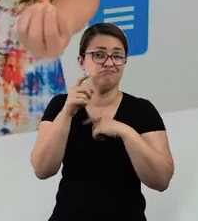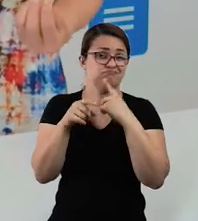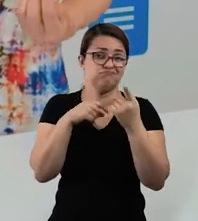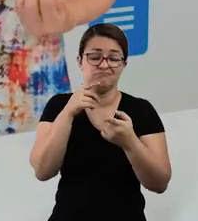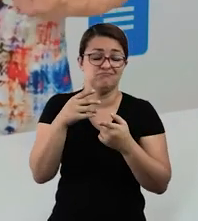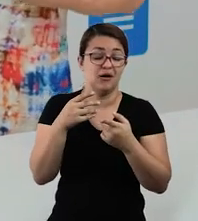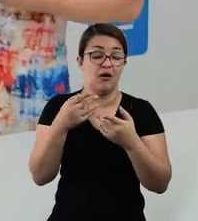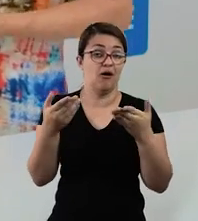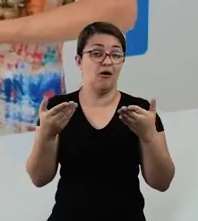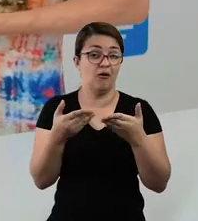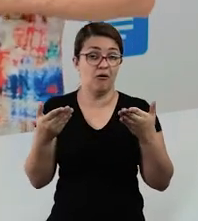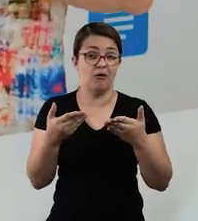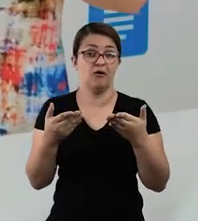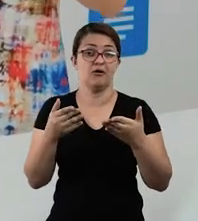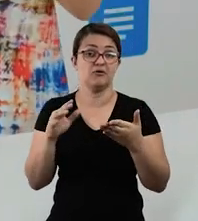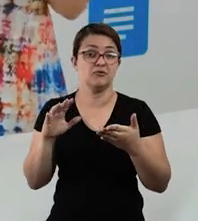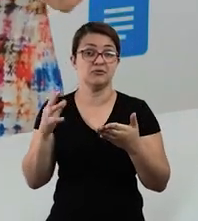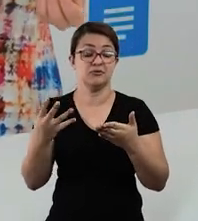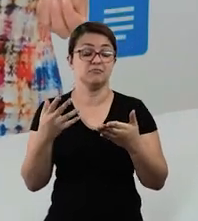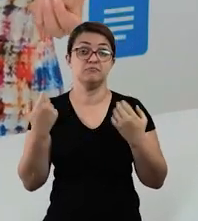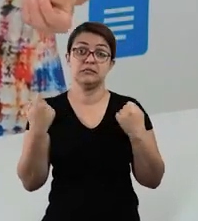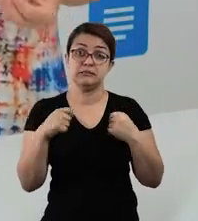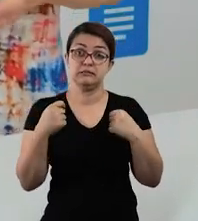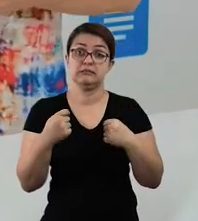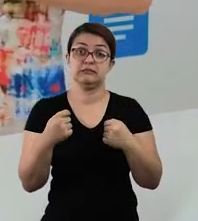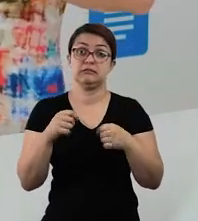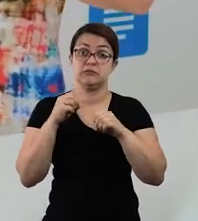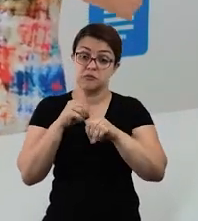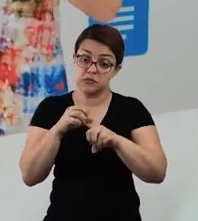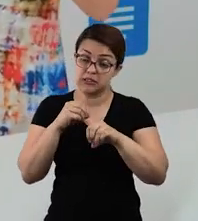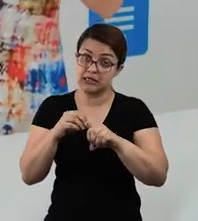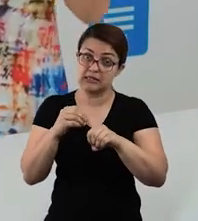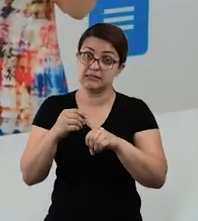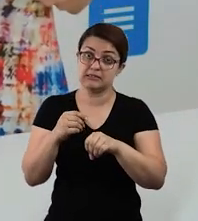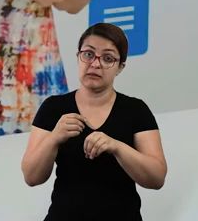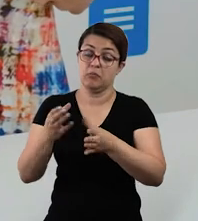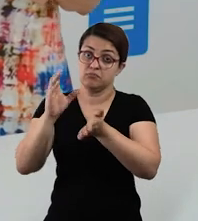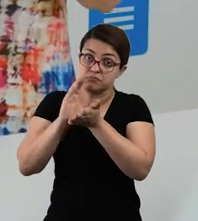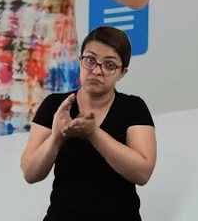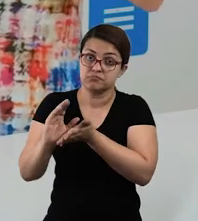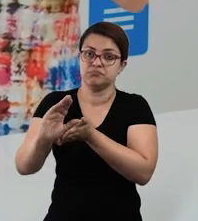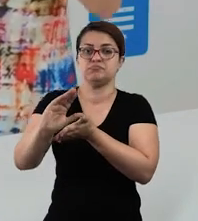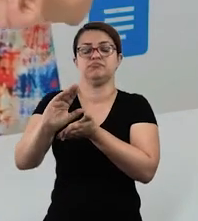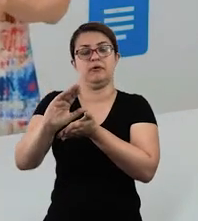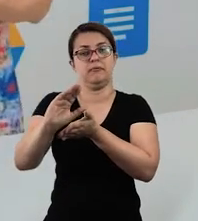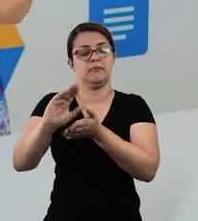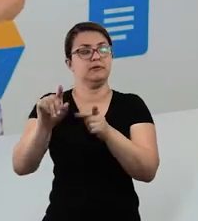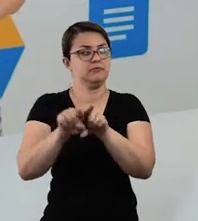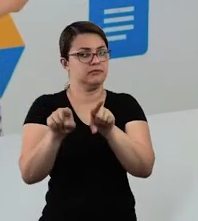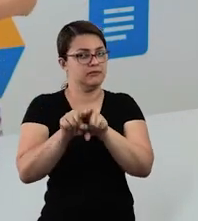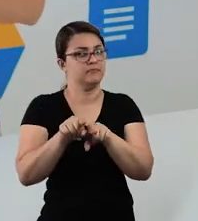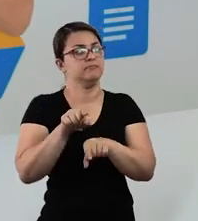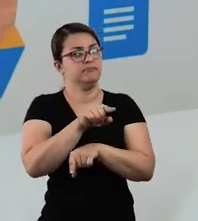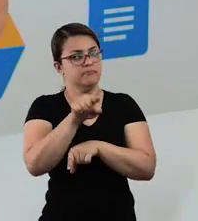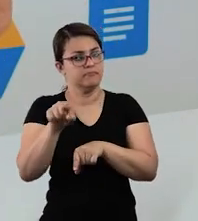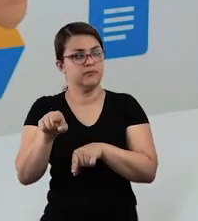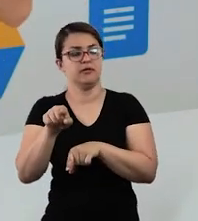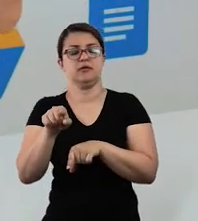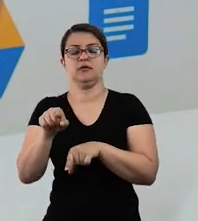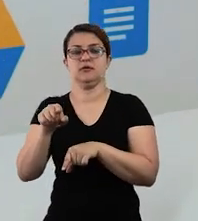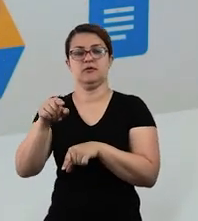isso aconteça, temos que investir em educação, nós temos que ter esse plano de ação, mas você, aluno, é o